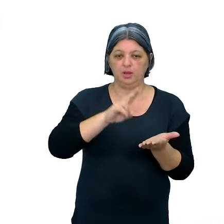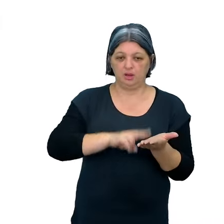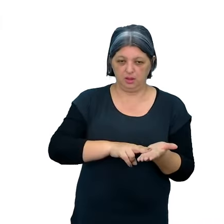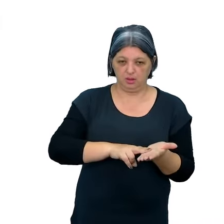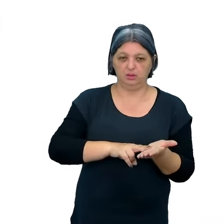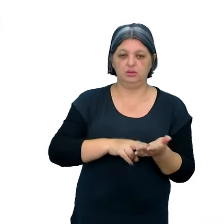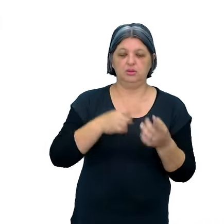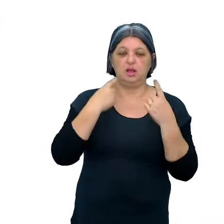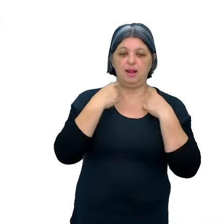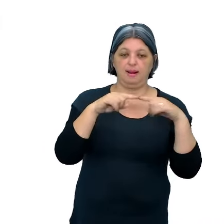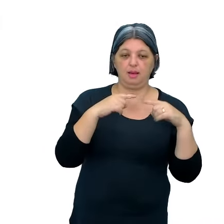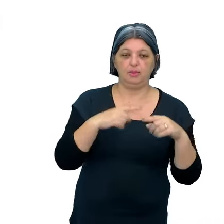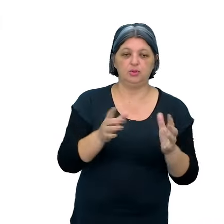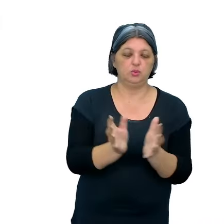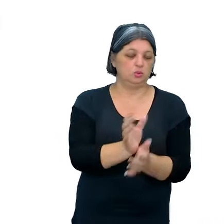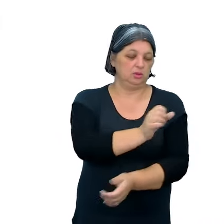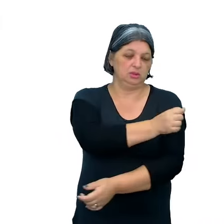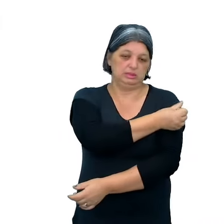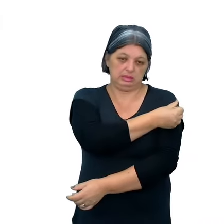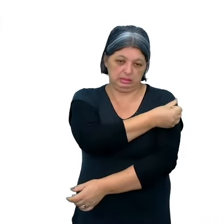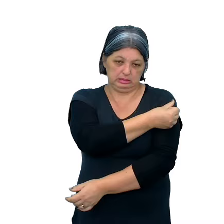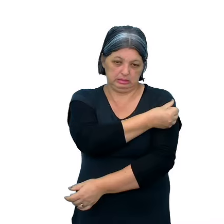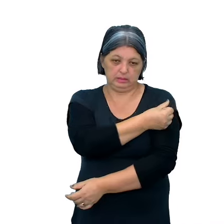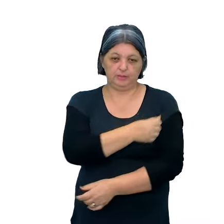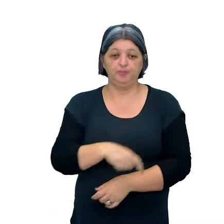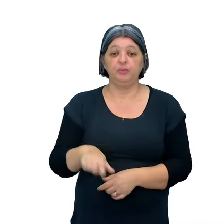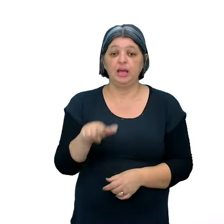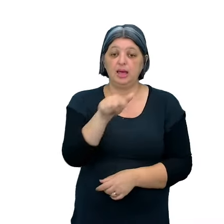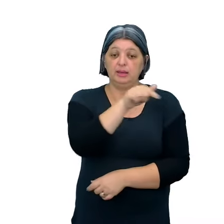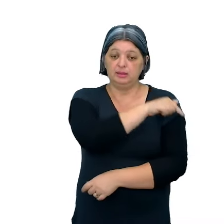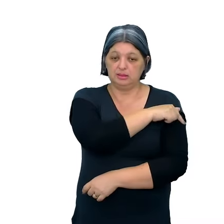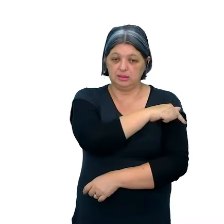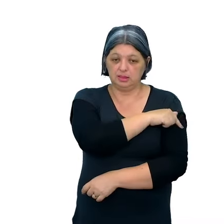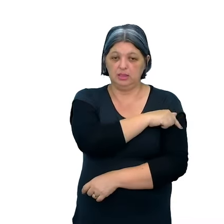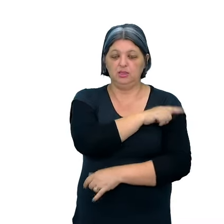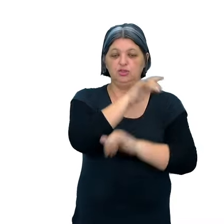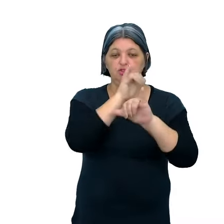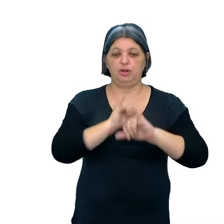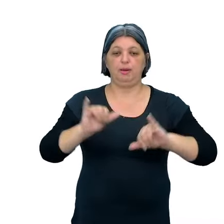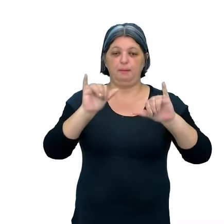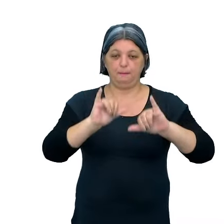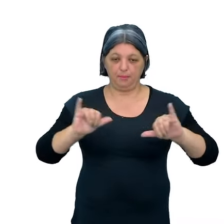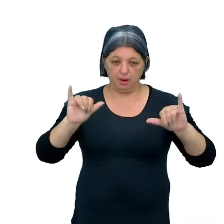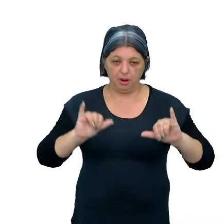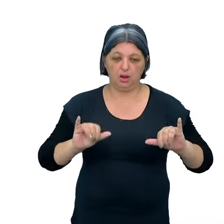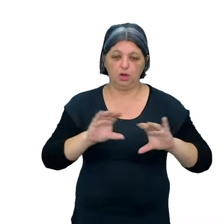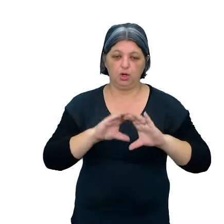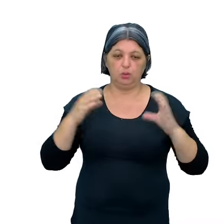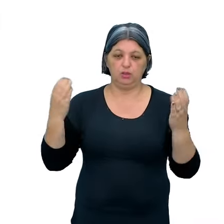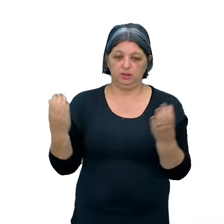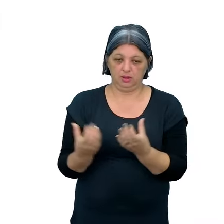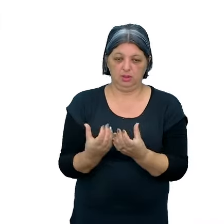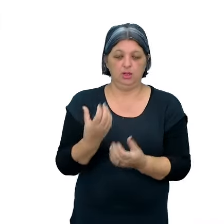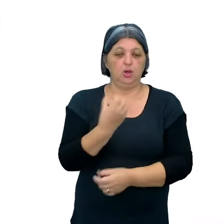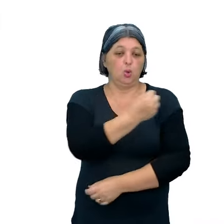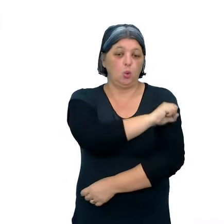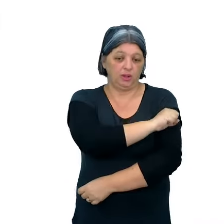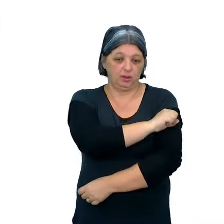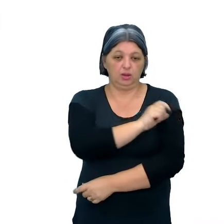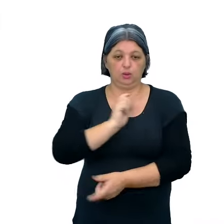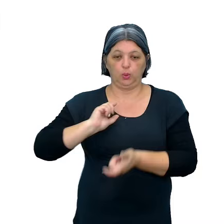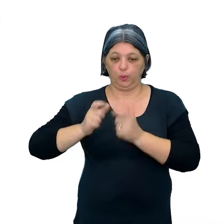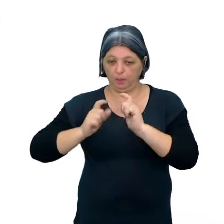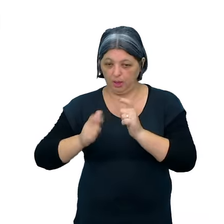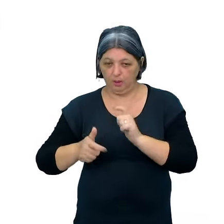para o 6º ano, para o 7º ano, uma campanha comunitária, 8º ano, o meme, e no 9º